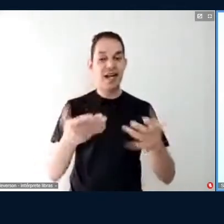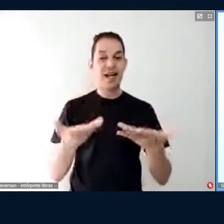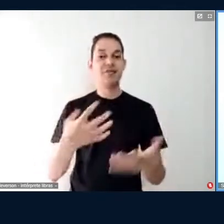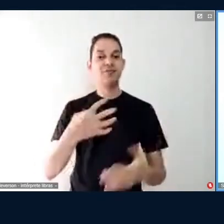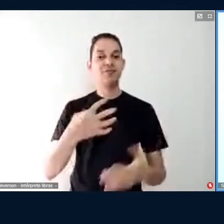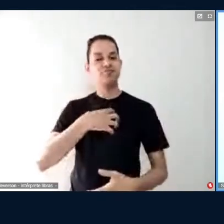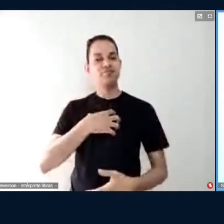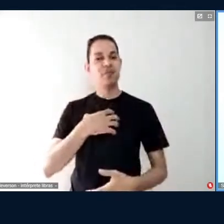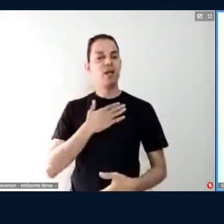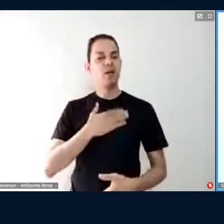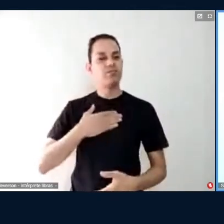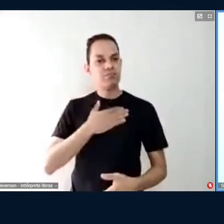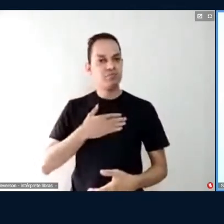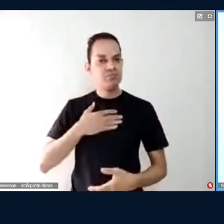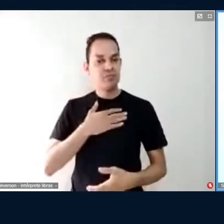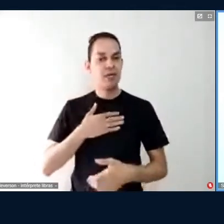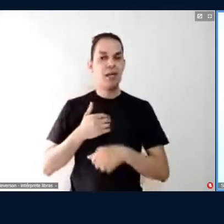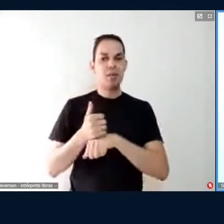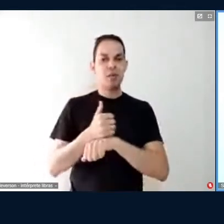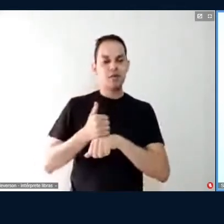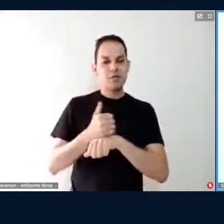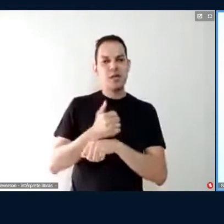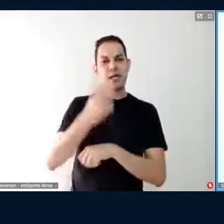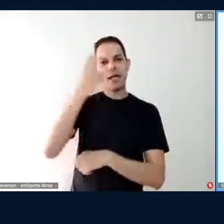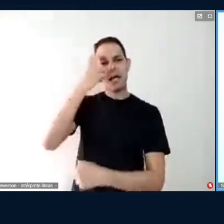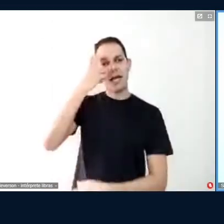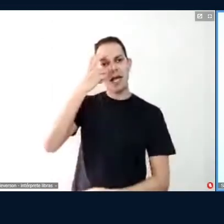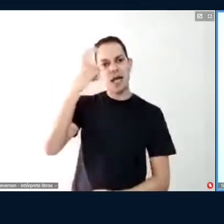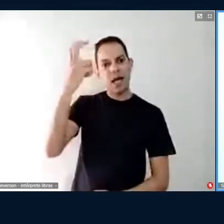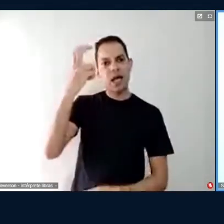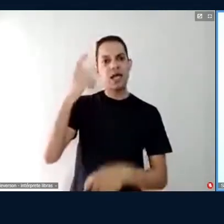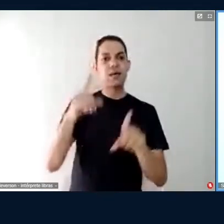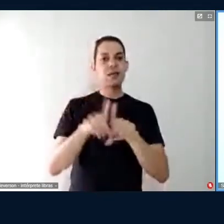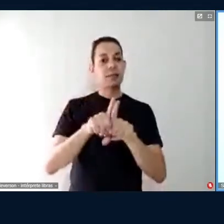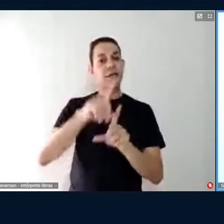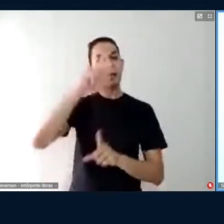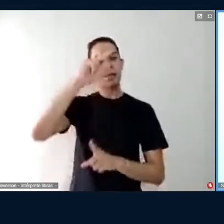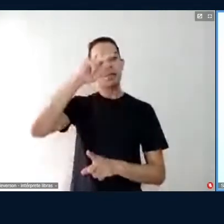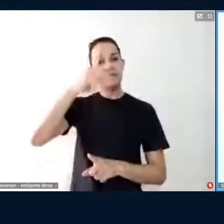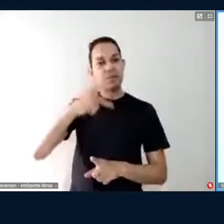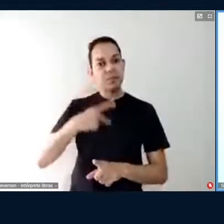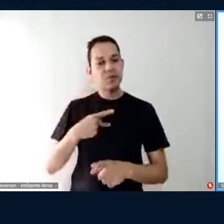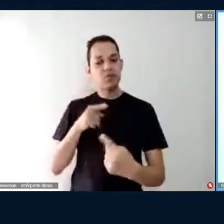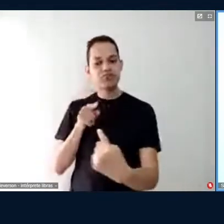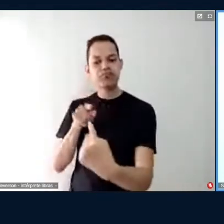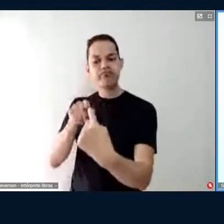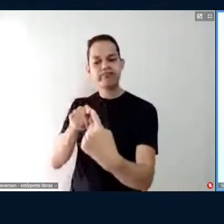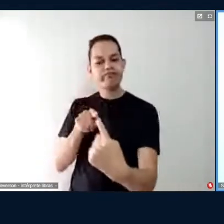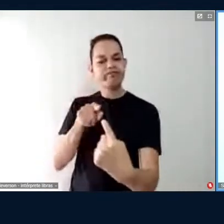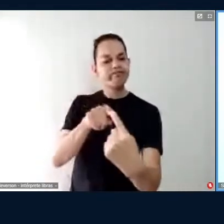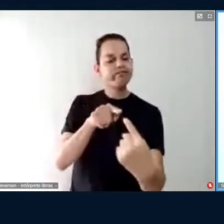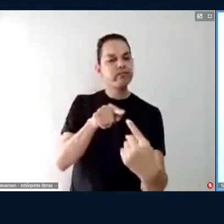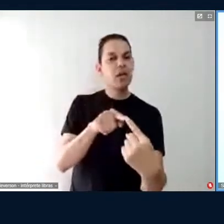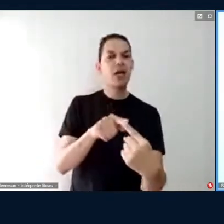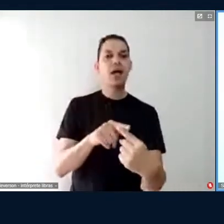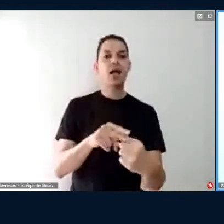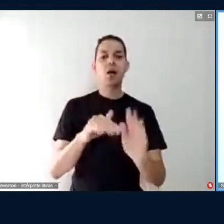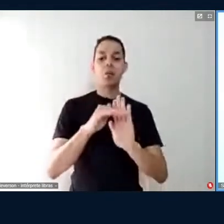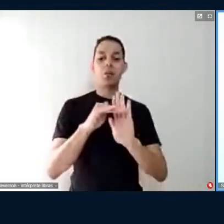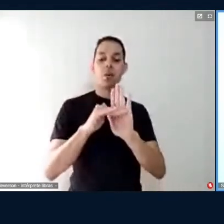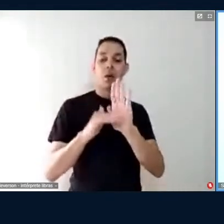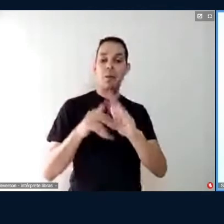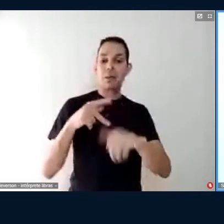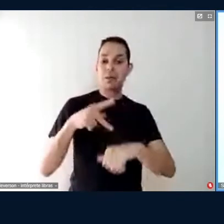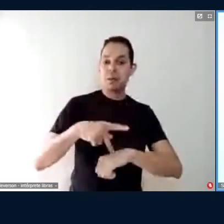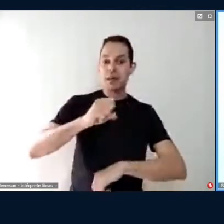profissional, intelectual e pessoal muito grande pelo programa de pós-graduação